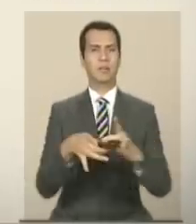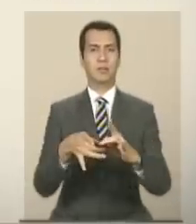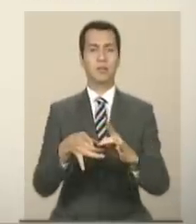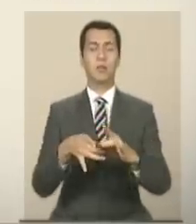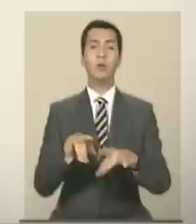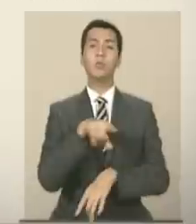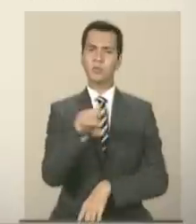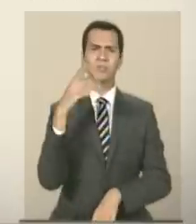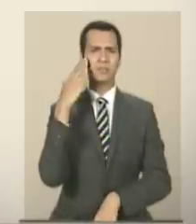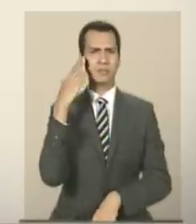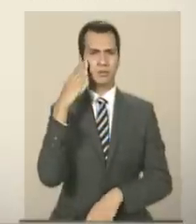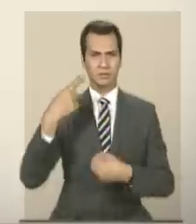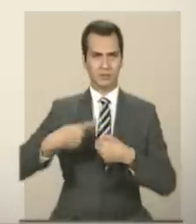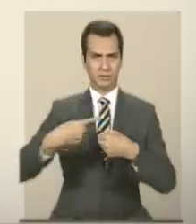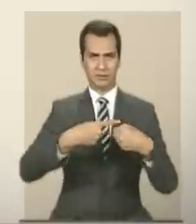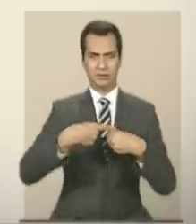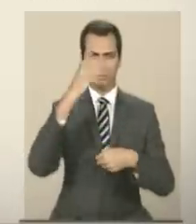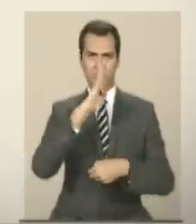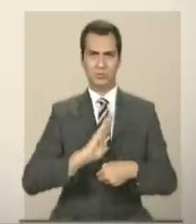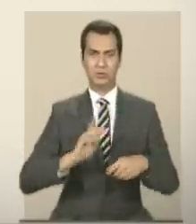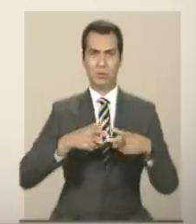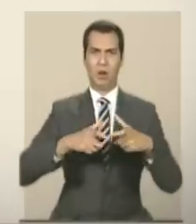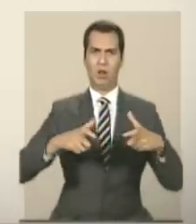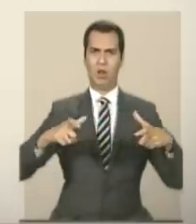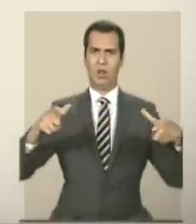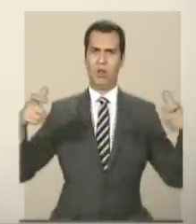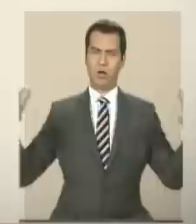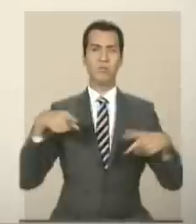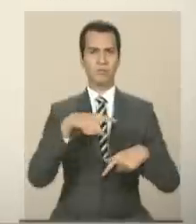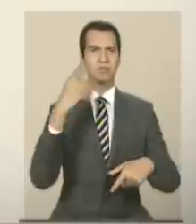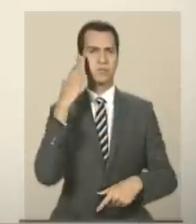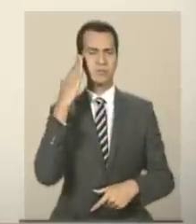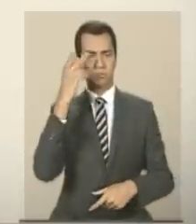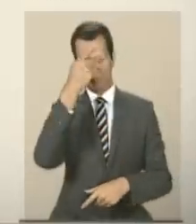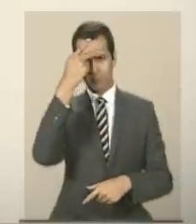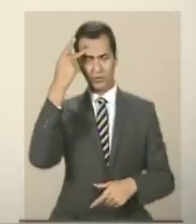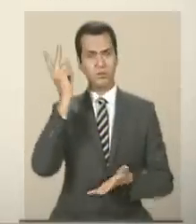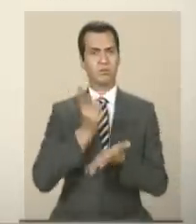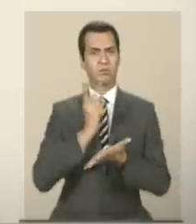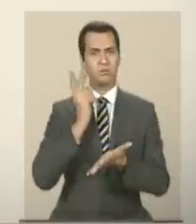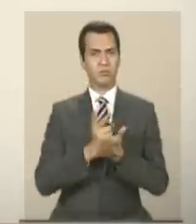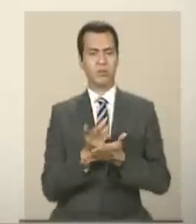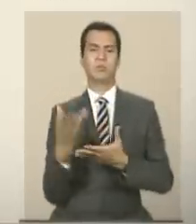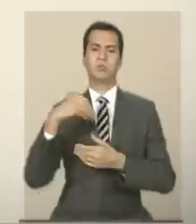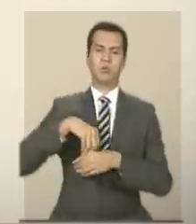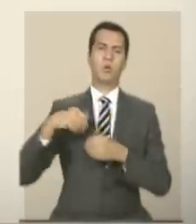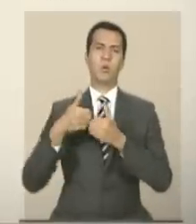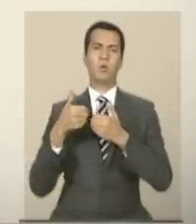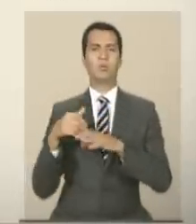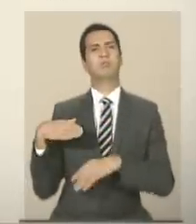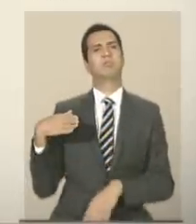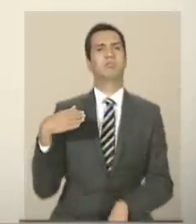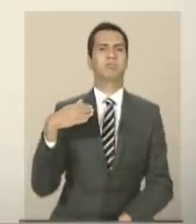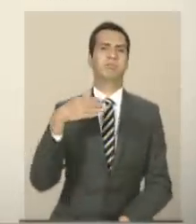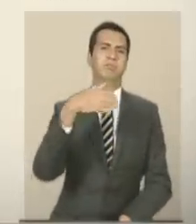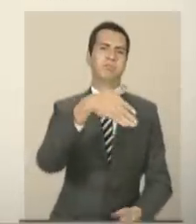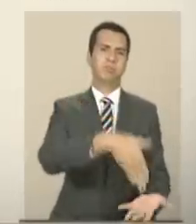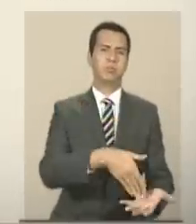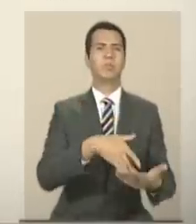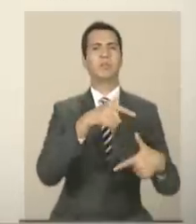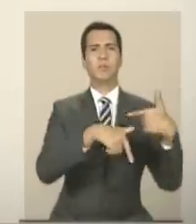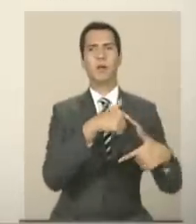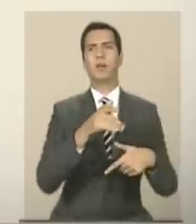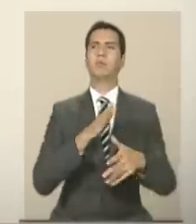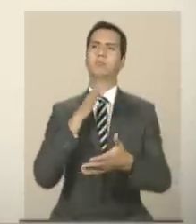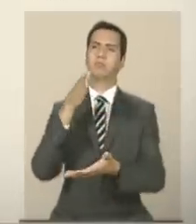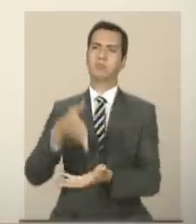sabe, a população passa boa parte de seu tempo se deslocando entre a casa, o trabalho, a escola e para